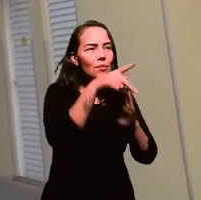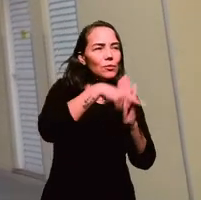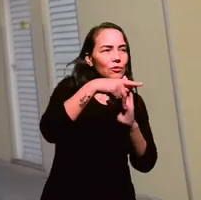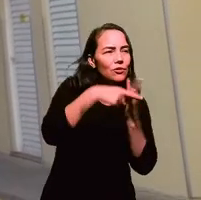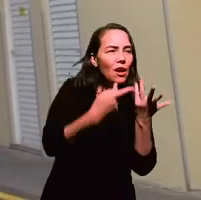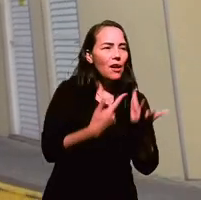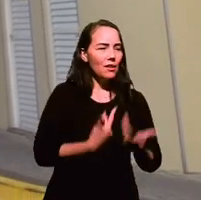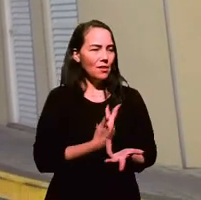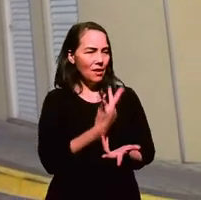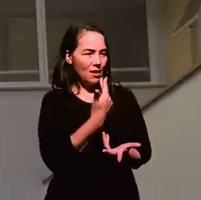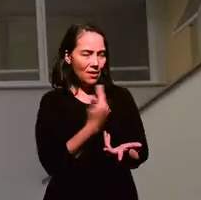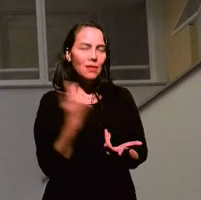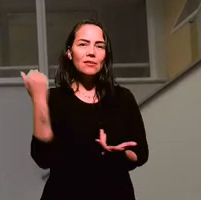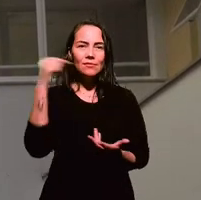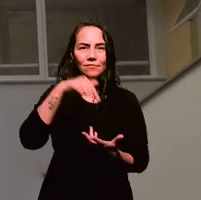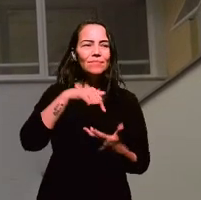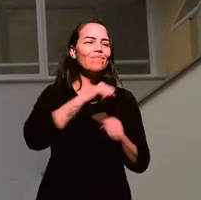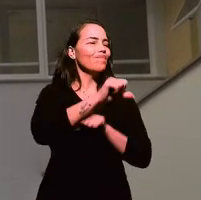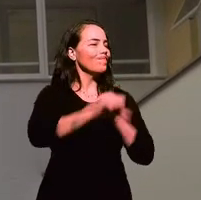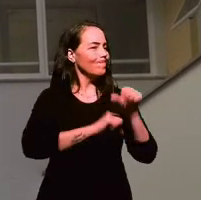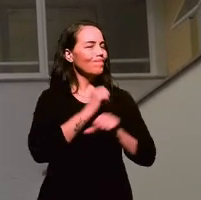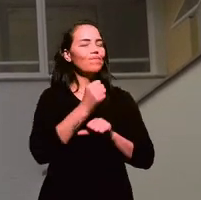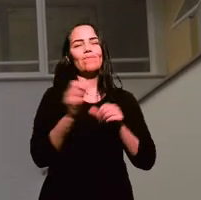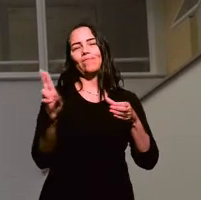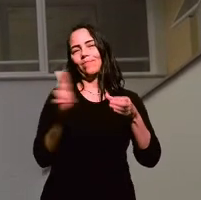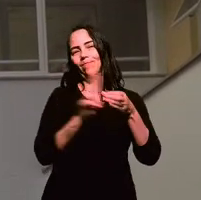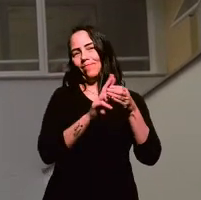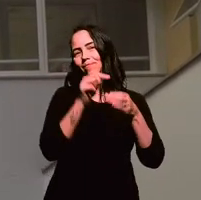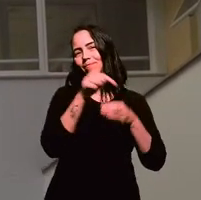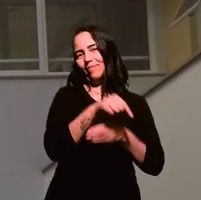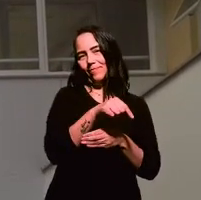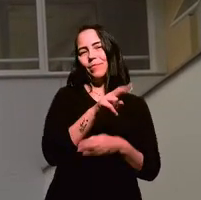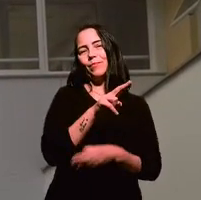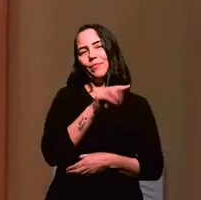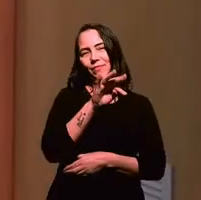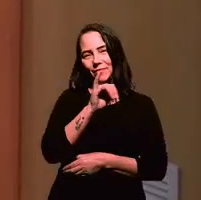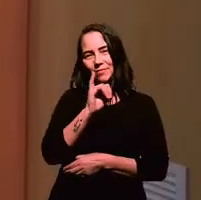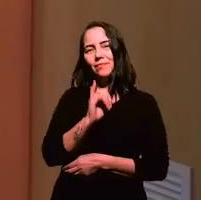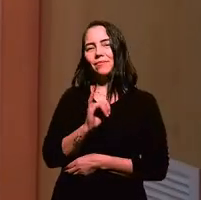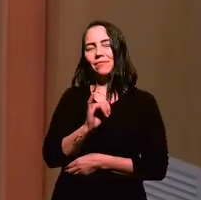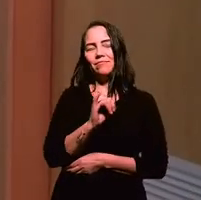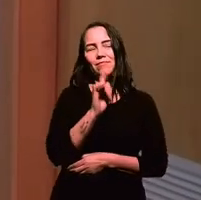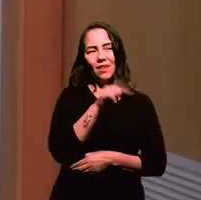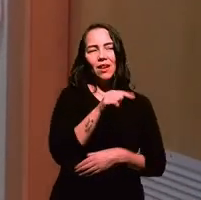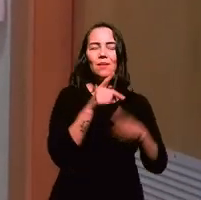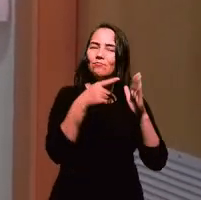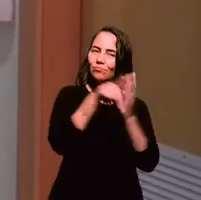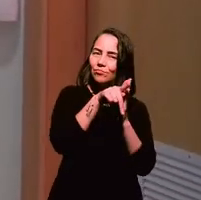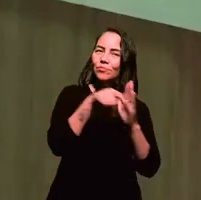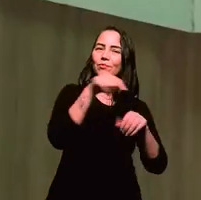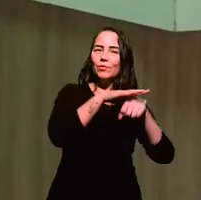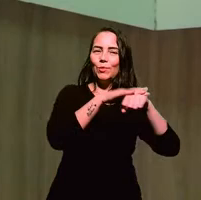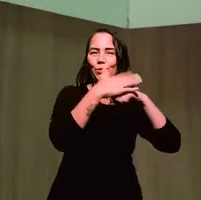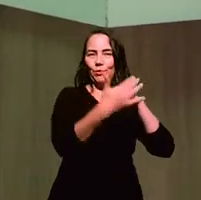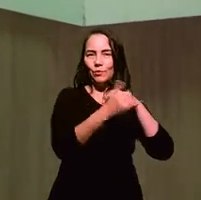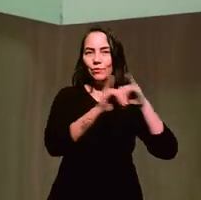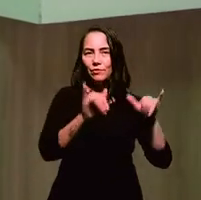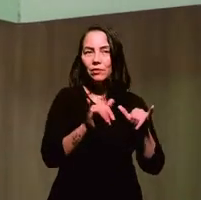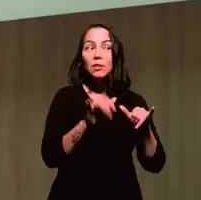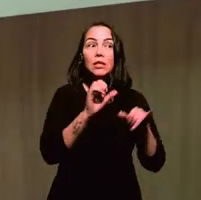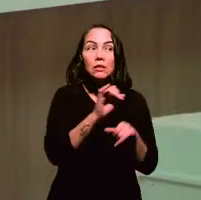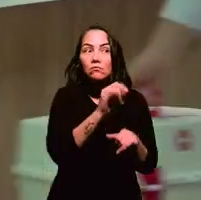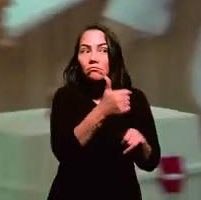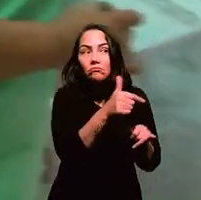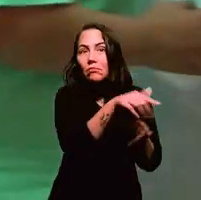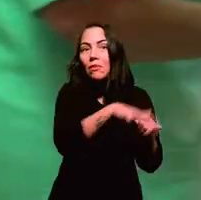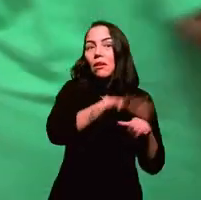projeto da cardiologia que viria, foi uma encomenda mais do que perfeita, né? Se nós não tivéssemos aquela área pronta para ocupar